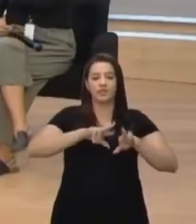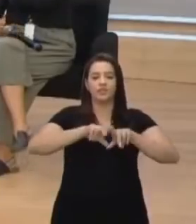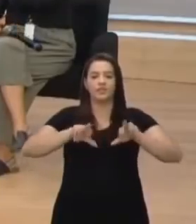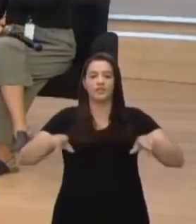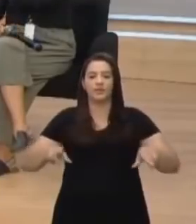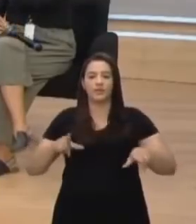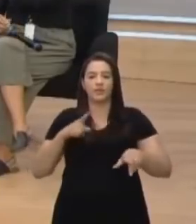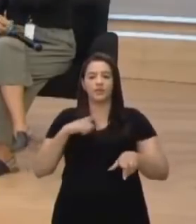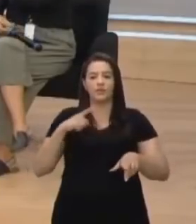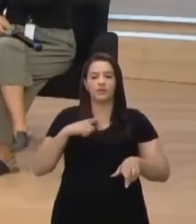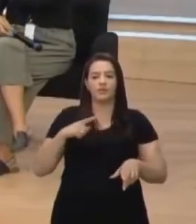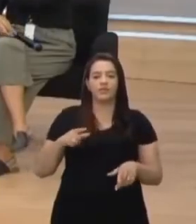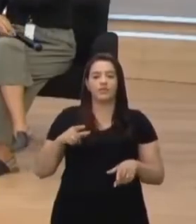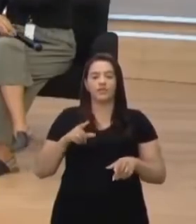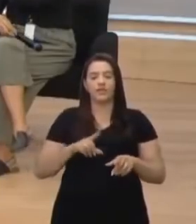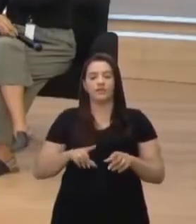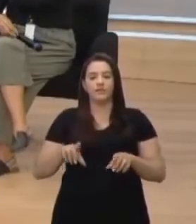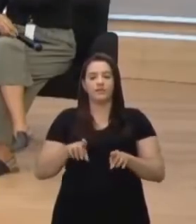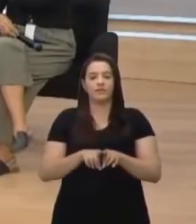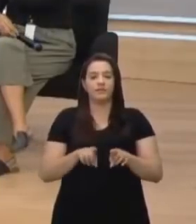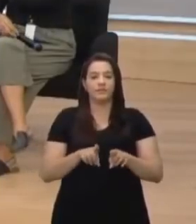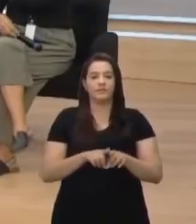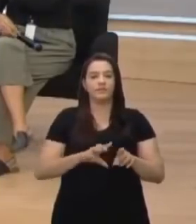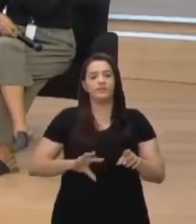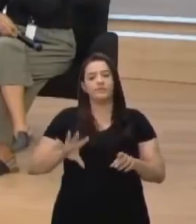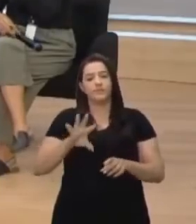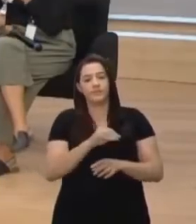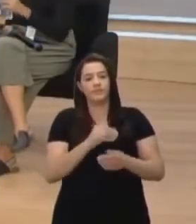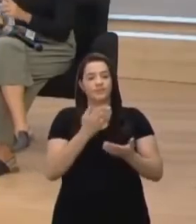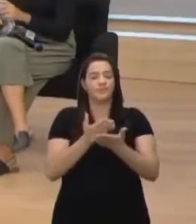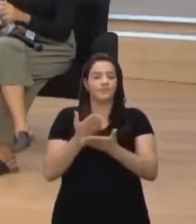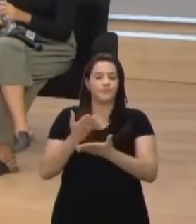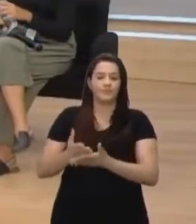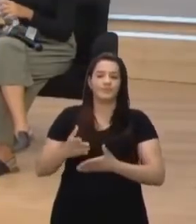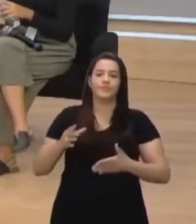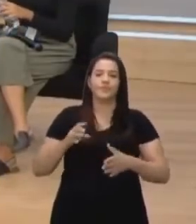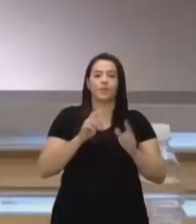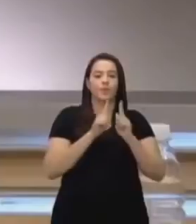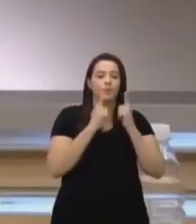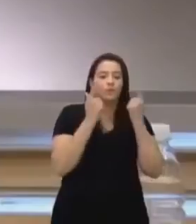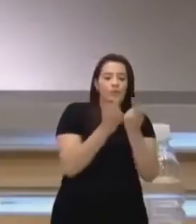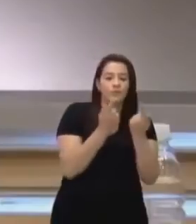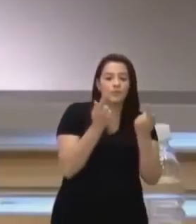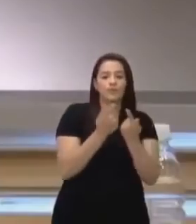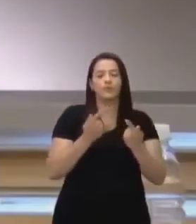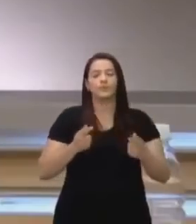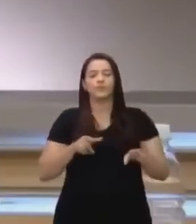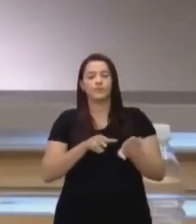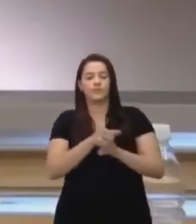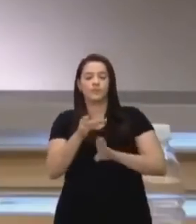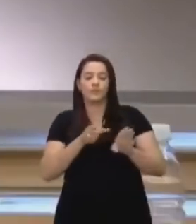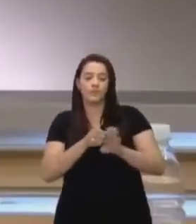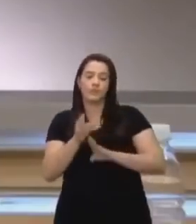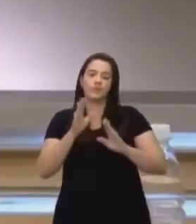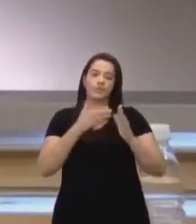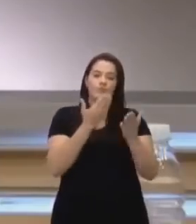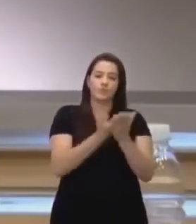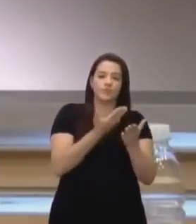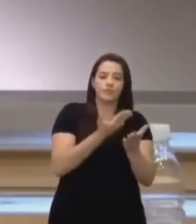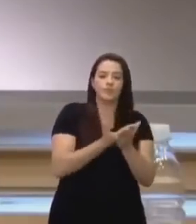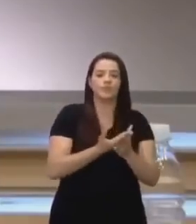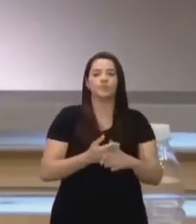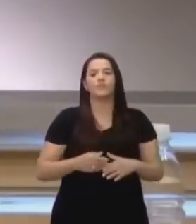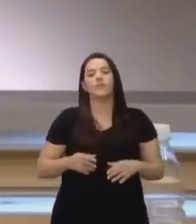ajudar, contar com os parceiros que nós temos na escola, os grêmios estudantis, os conselhos de escolas,